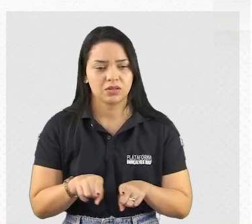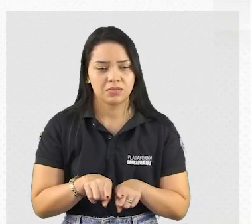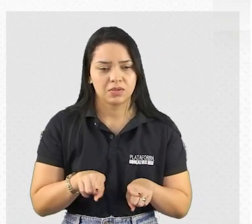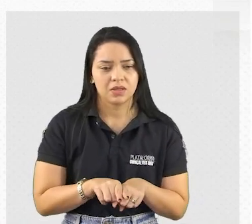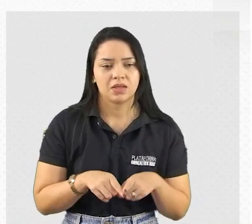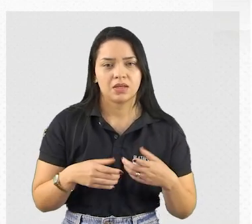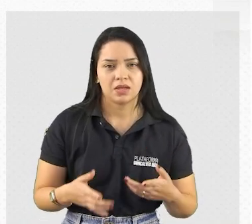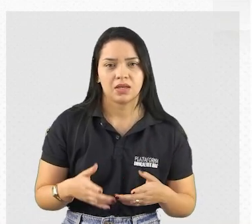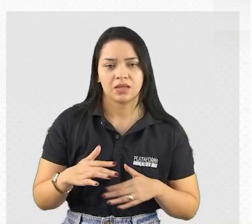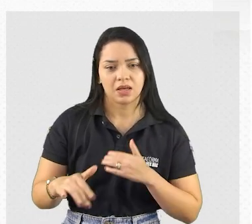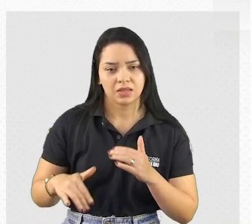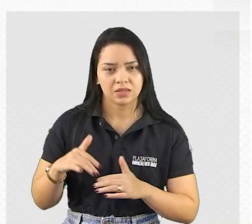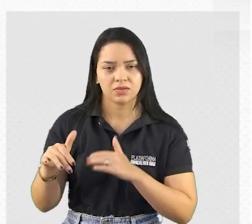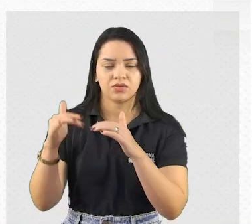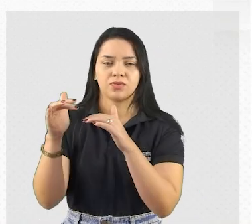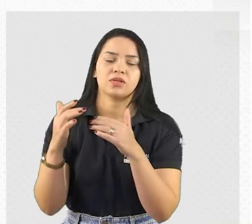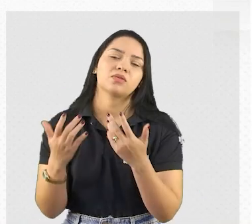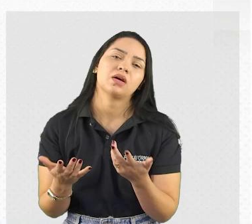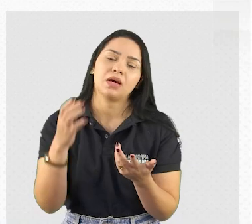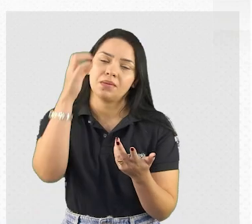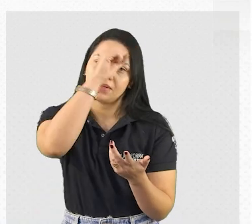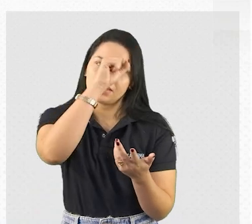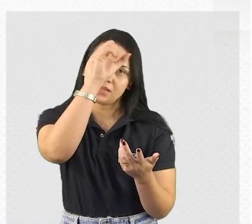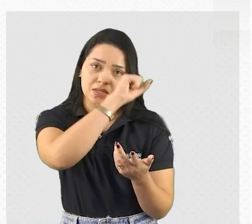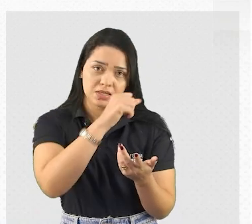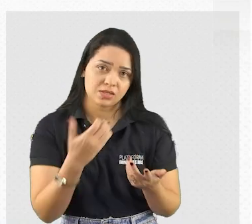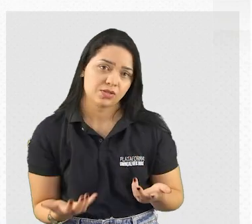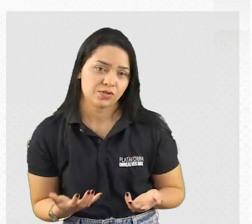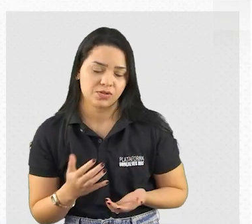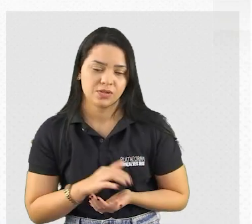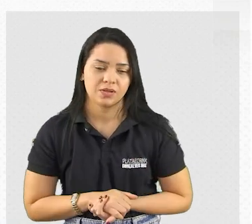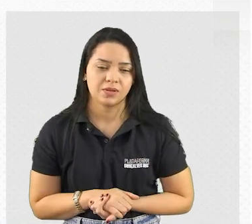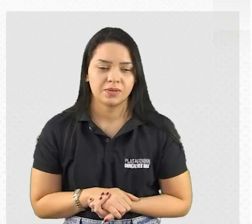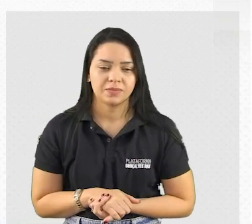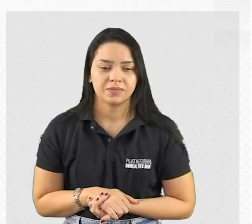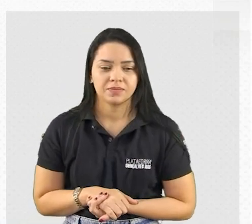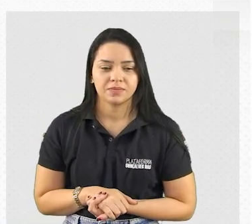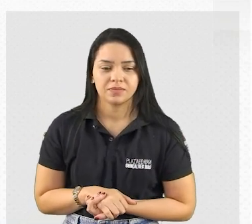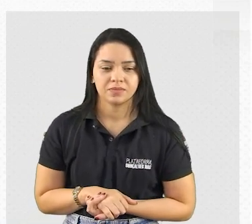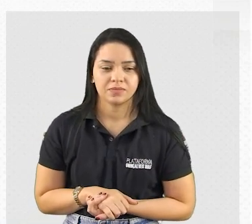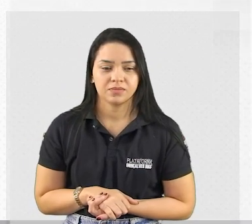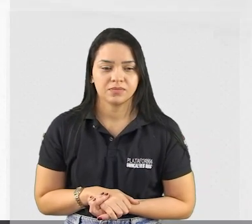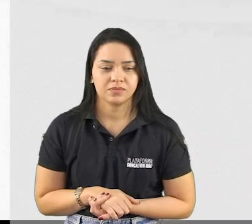está desenvolvendo aí a aprendizagem, certo?